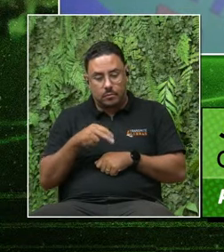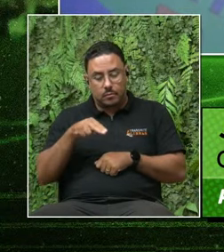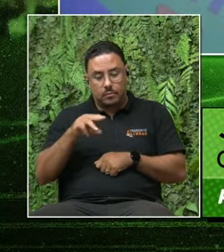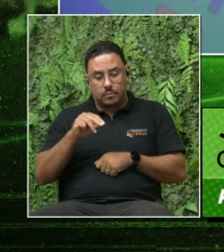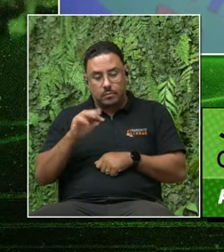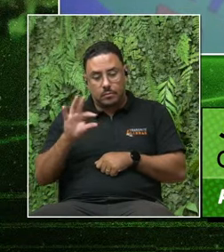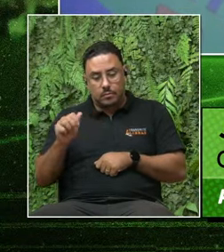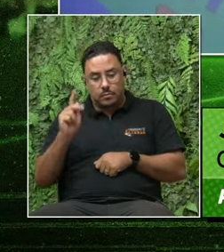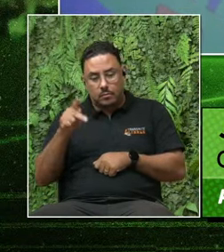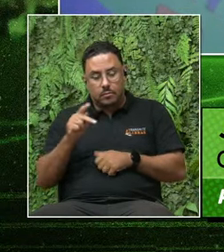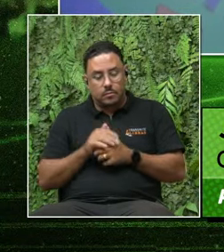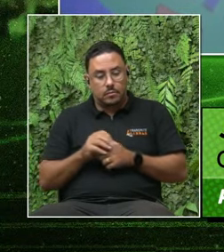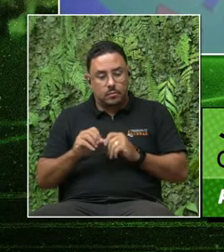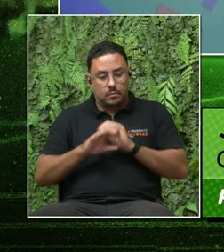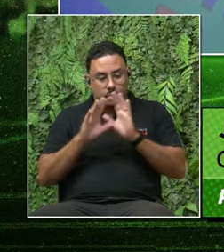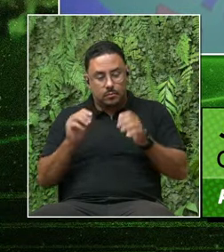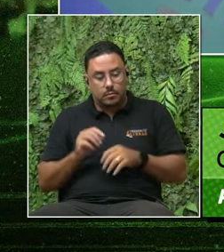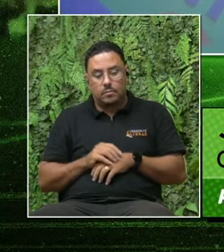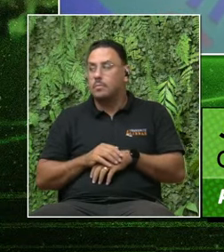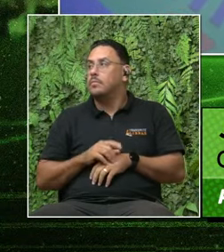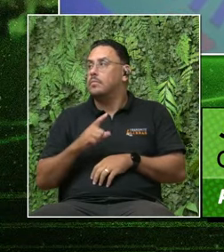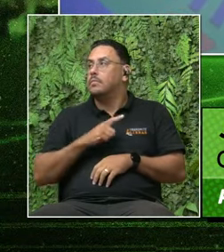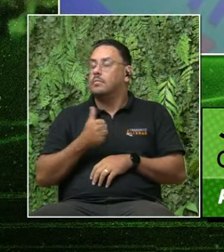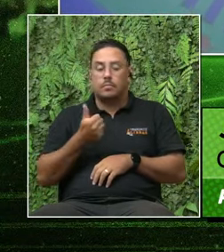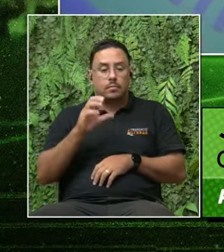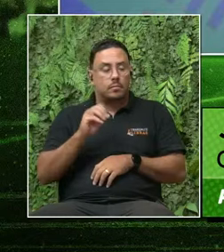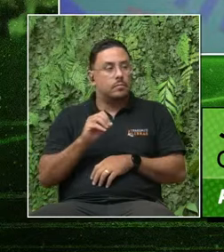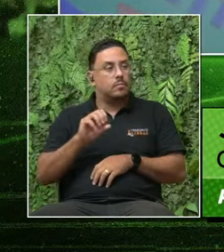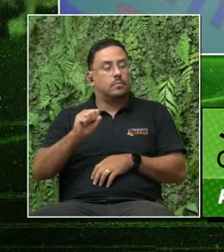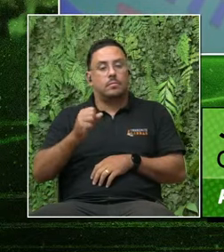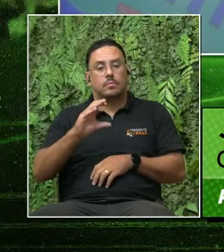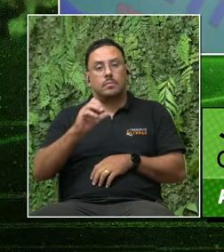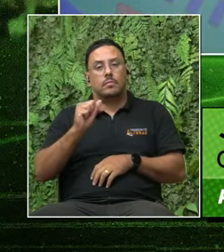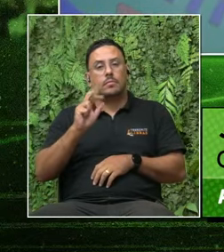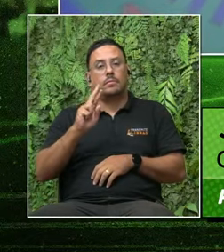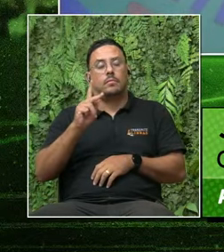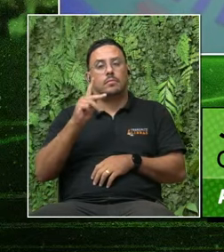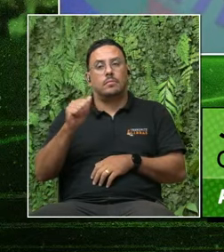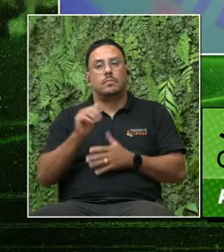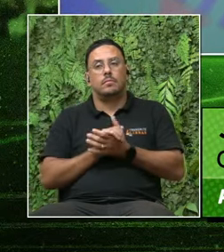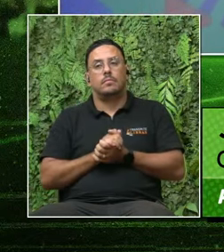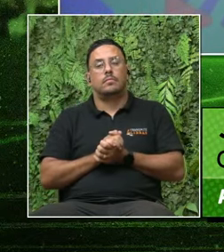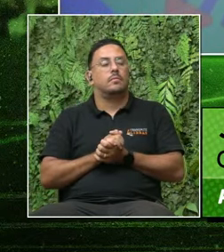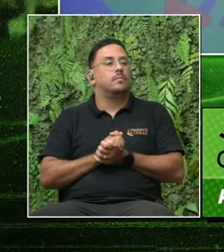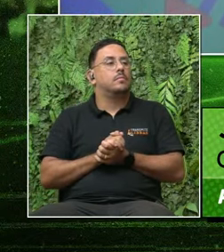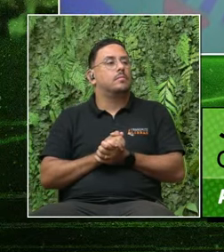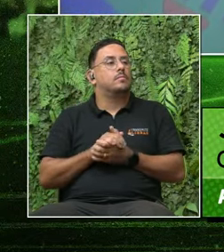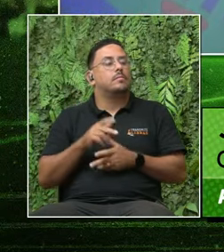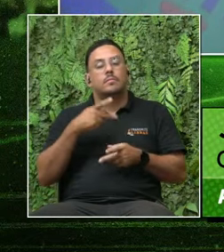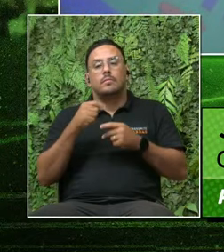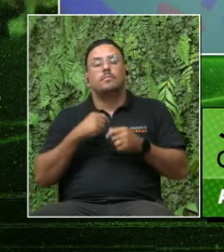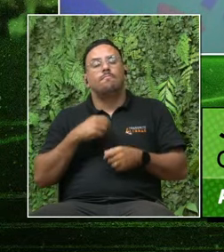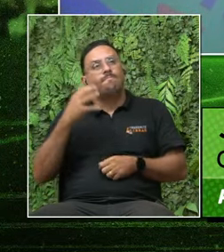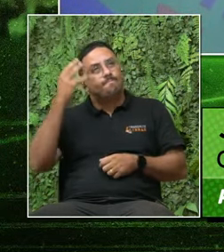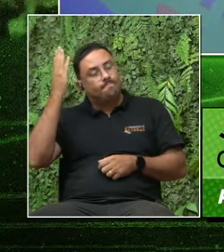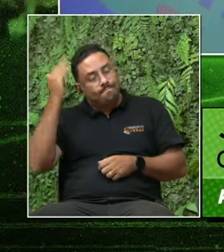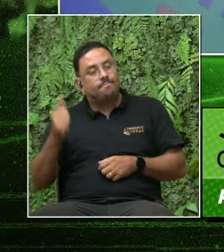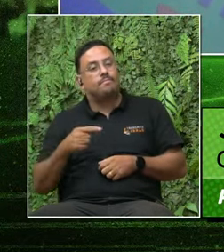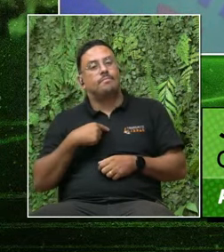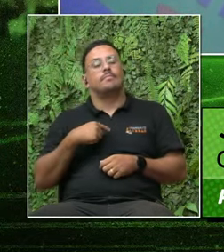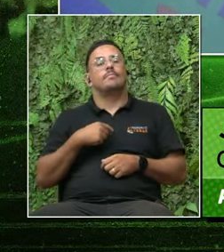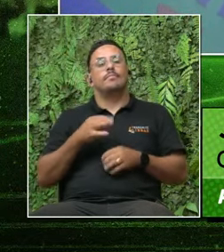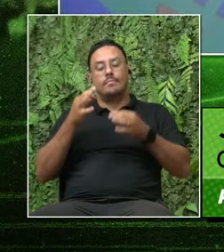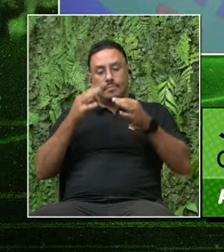Ah claro vai ter 10 por es scarpinha Claro que vai ter e isso só me faz ter a certeza de que